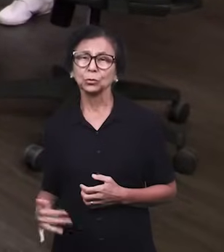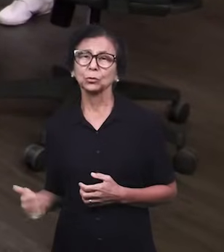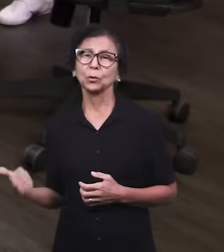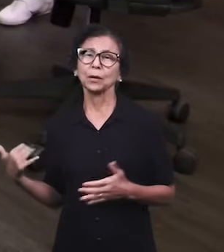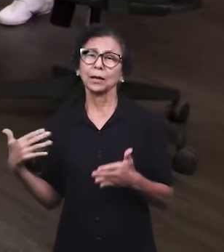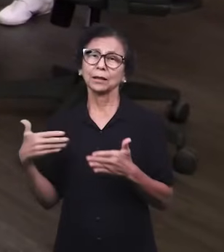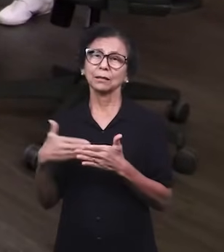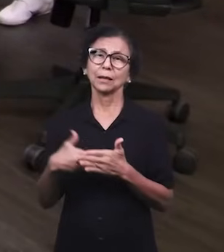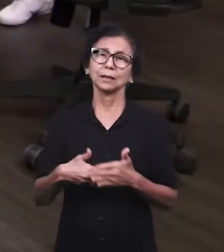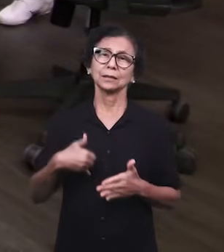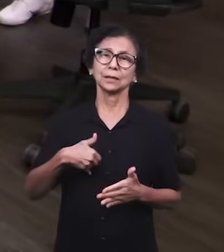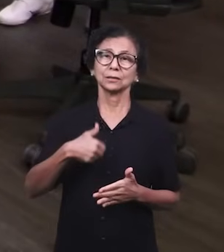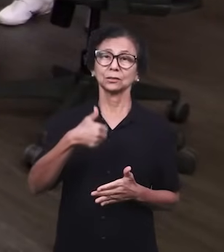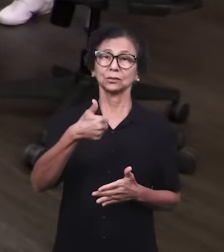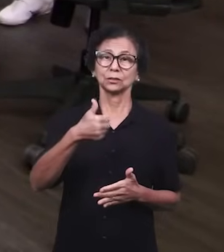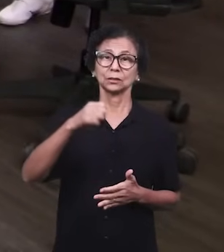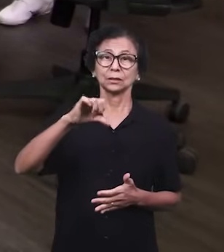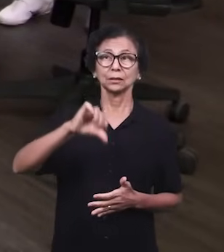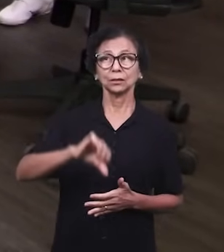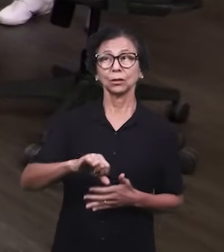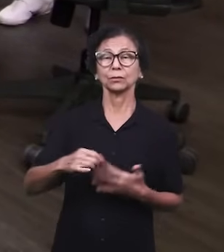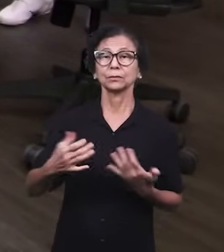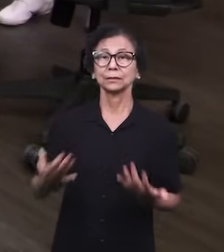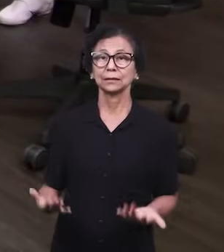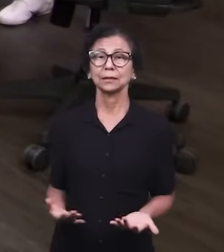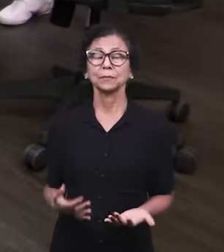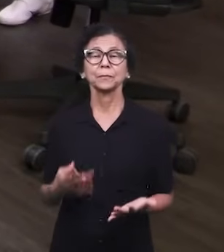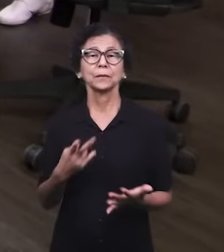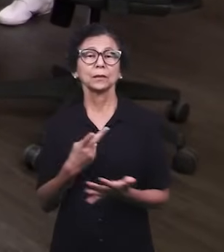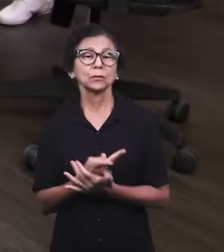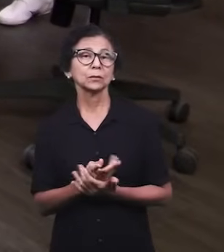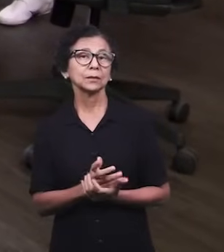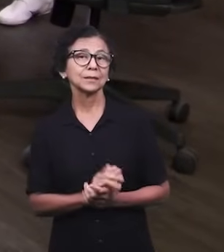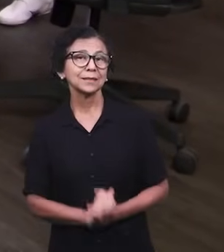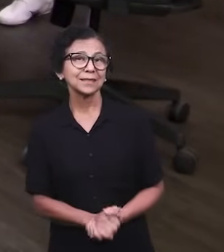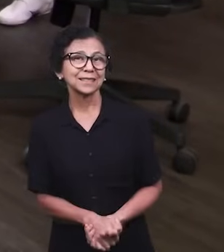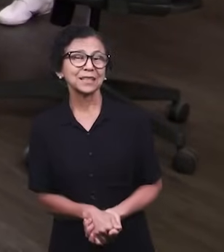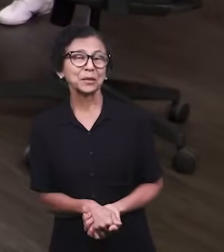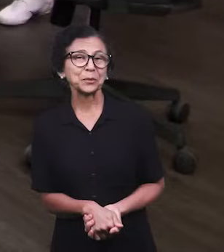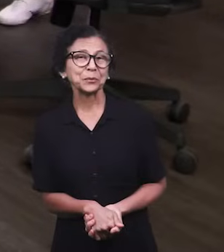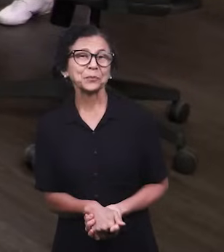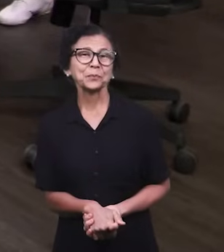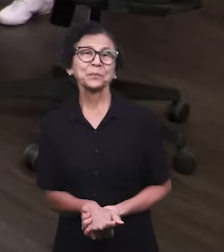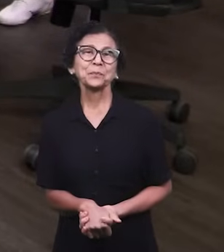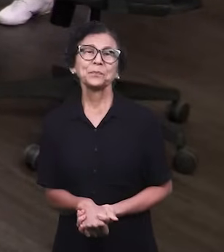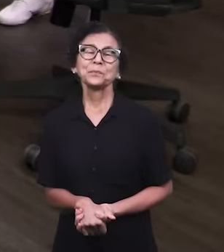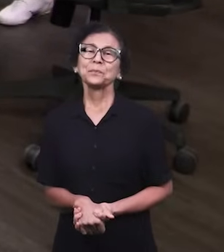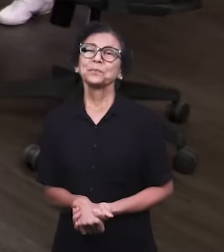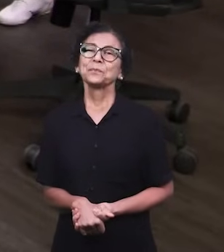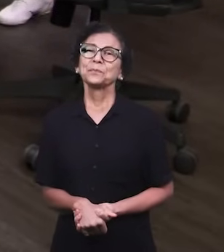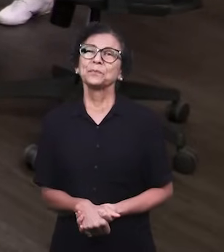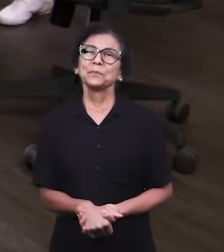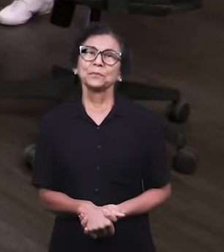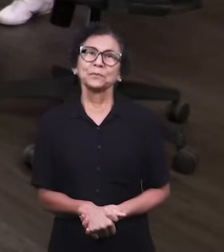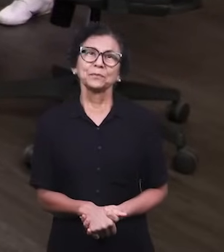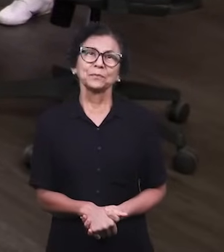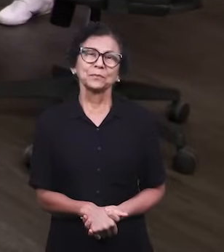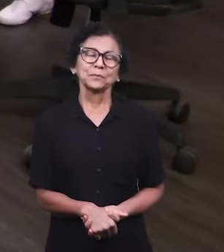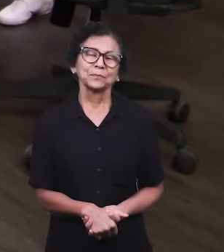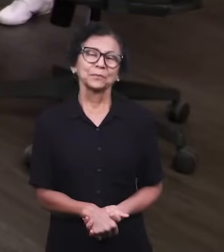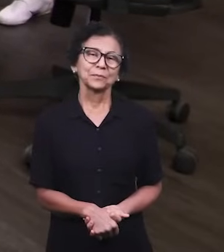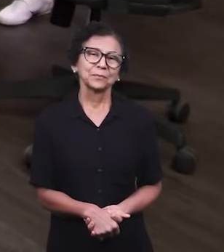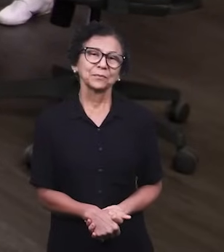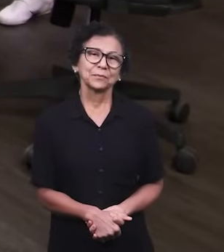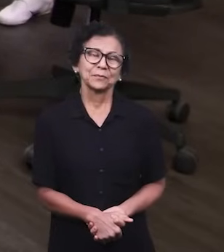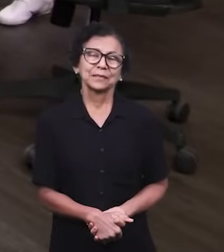chegou aquele momento ali em que ela estava num ambiente propício para se apropriar de uma promessa